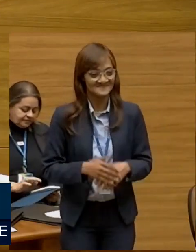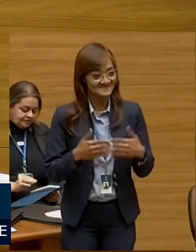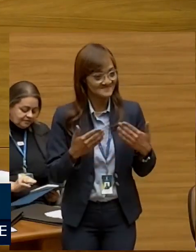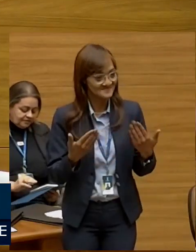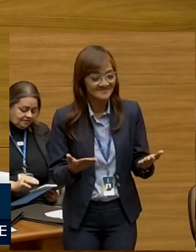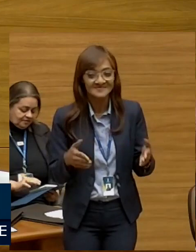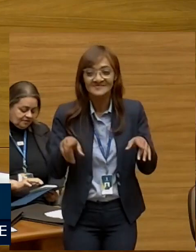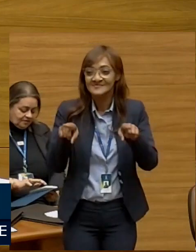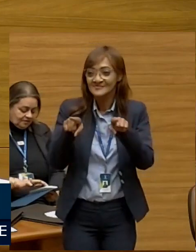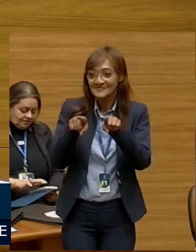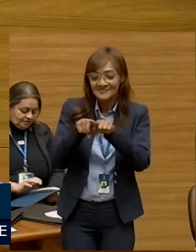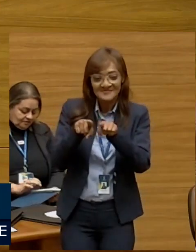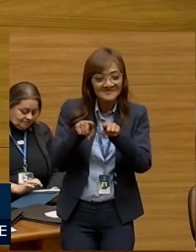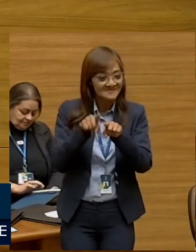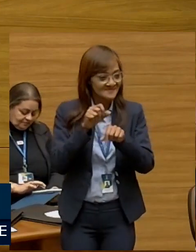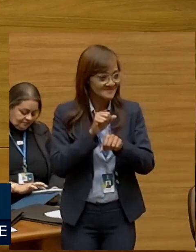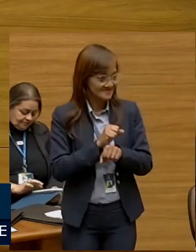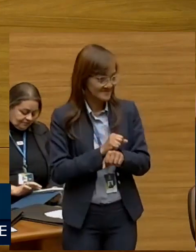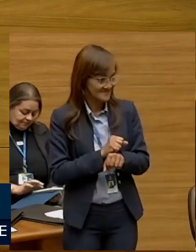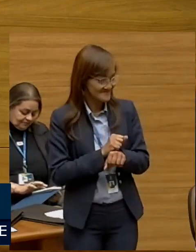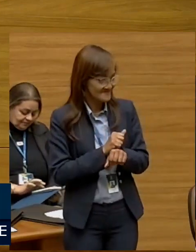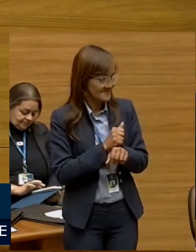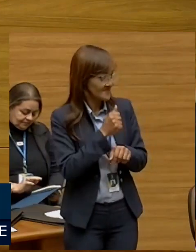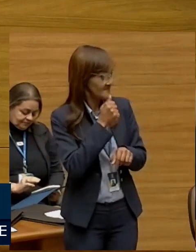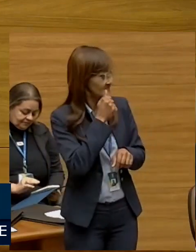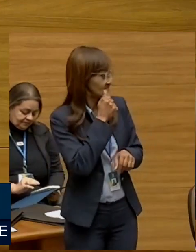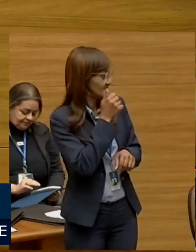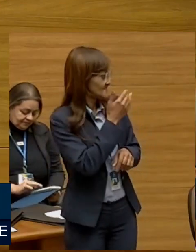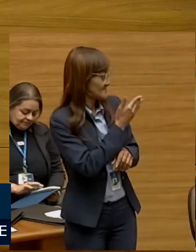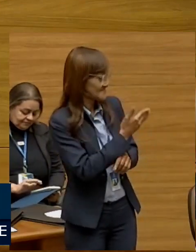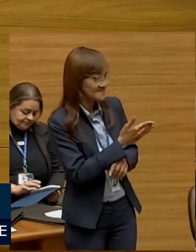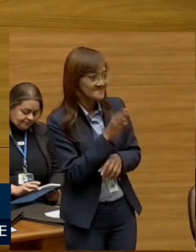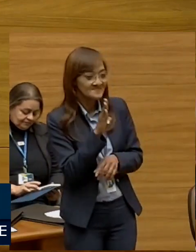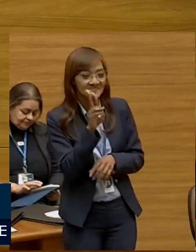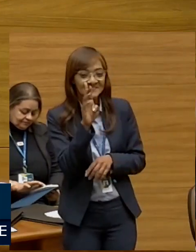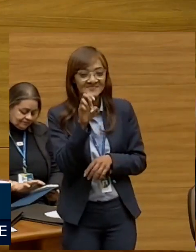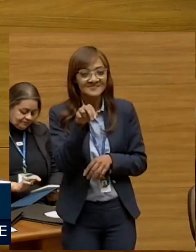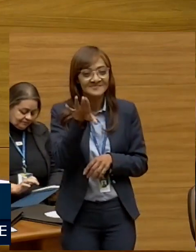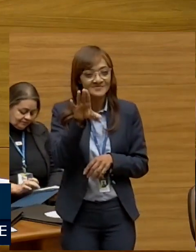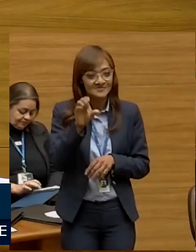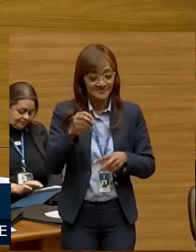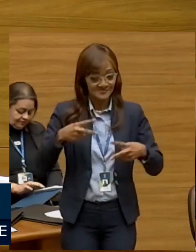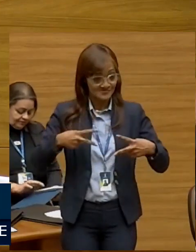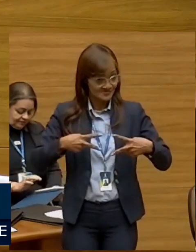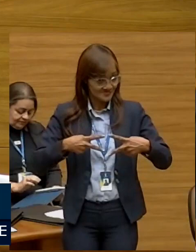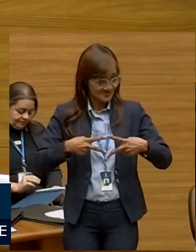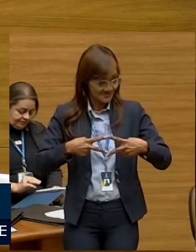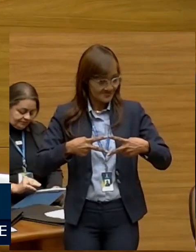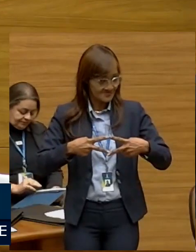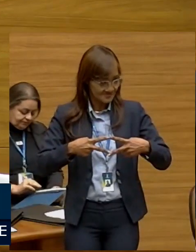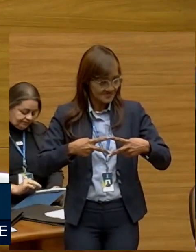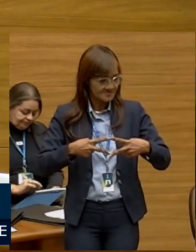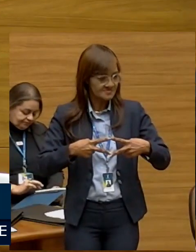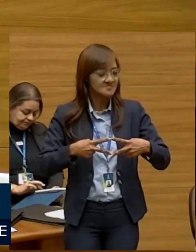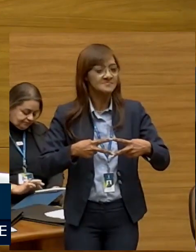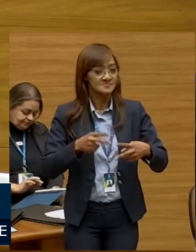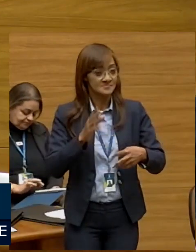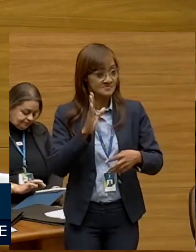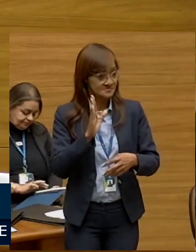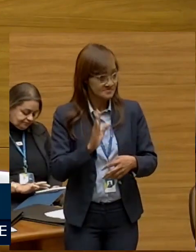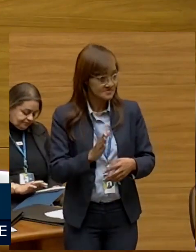Bispo, e também o Breno Oliveira, né, que, né, tem, né, essa empresa Gelato, que